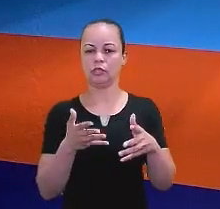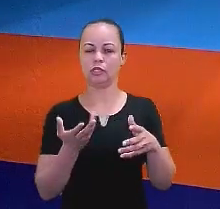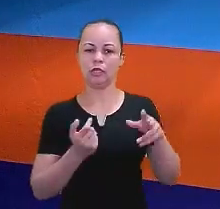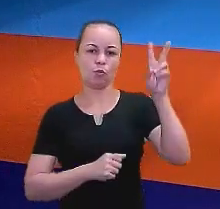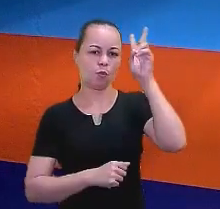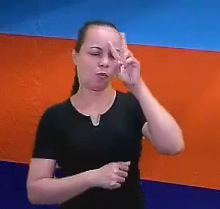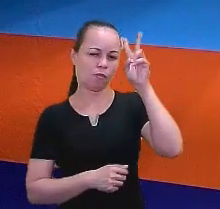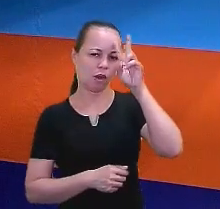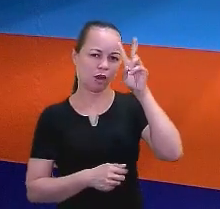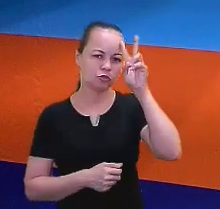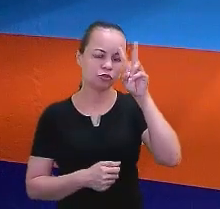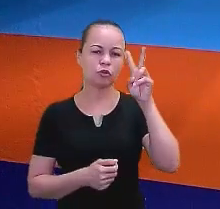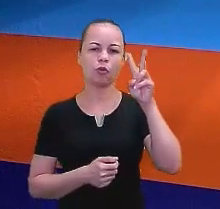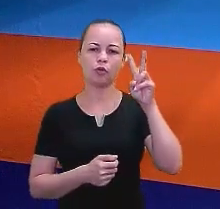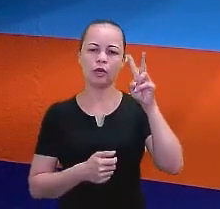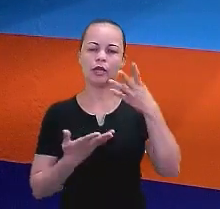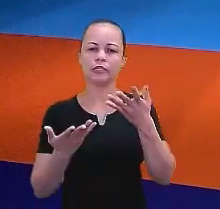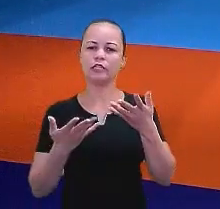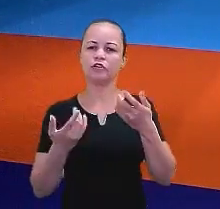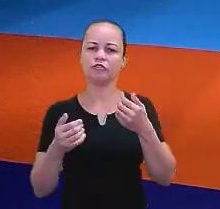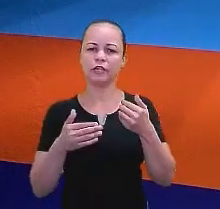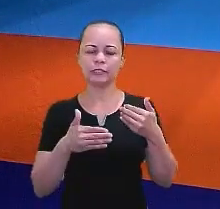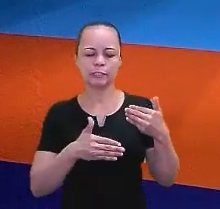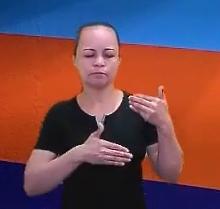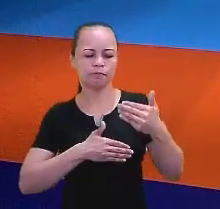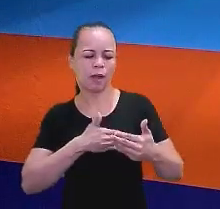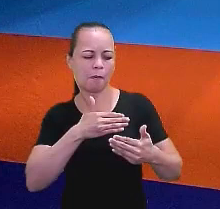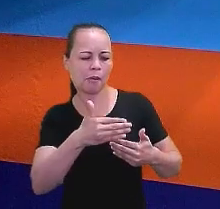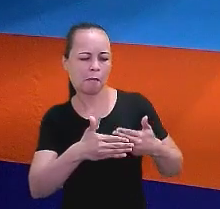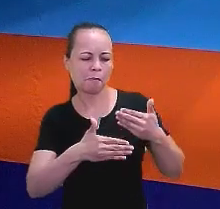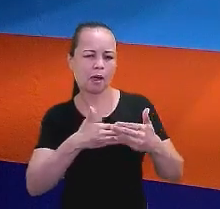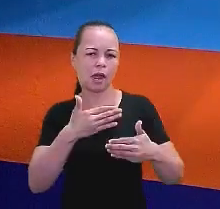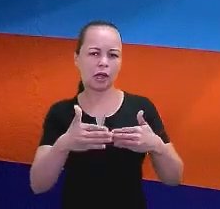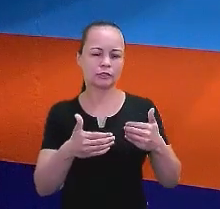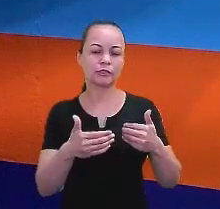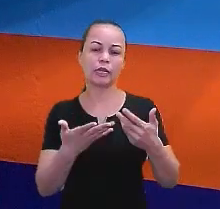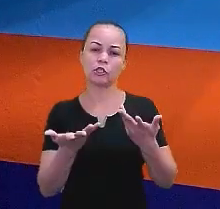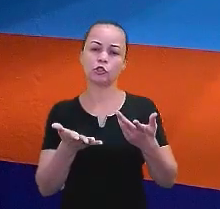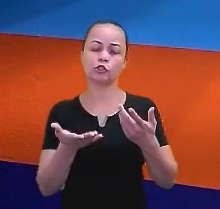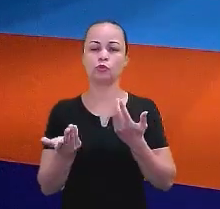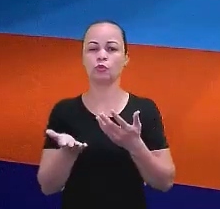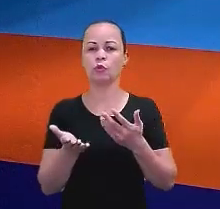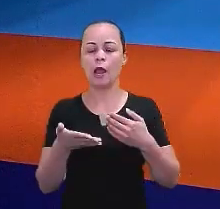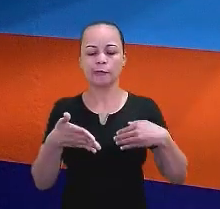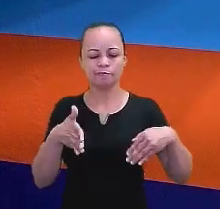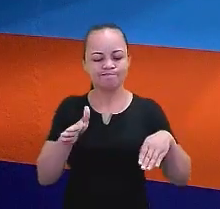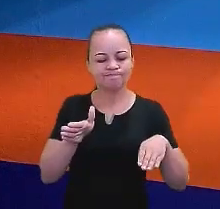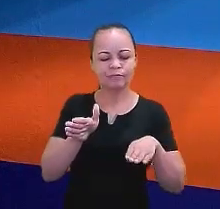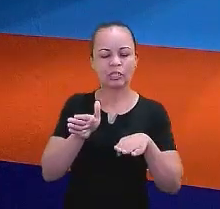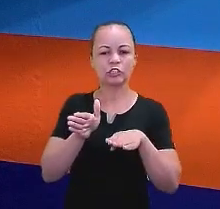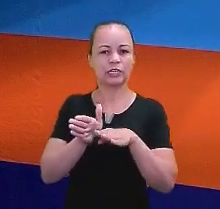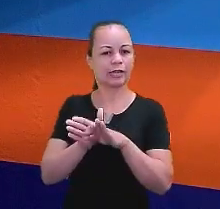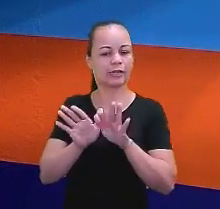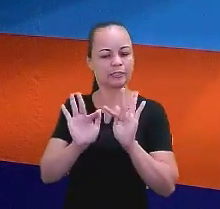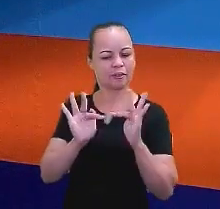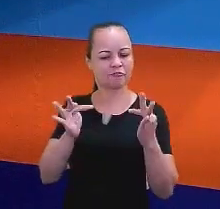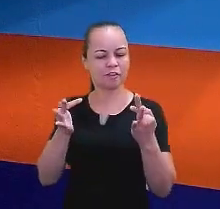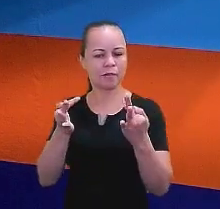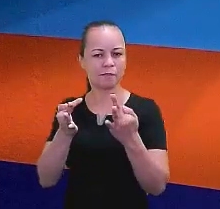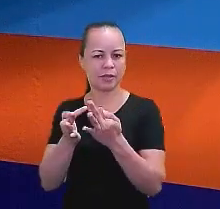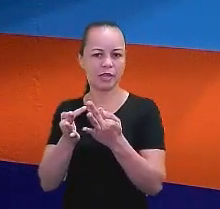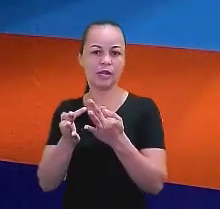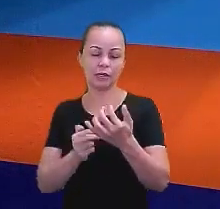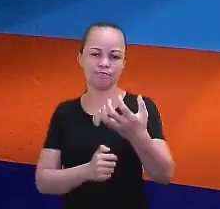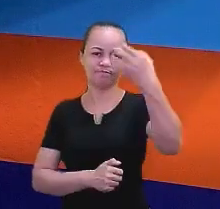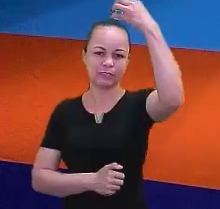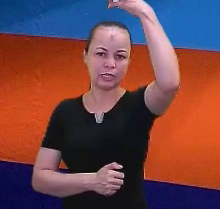história que vem sendo traçada desde o início, por exemplo, ou desde a chegada da família real aqui, e